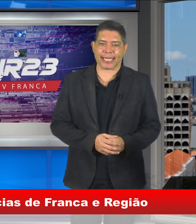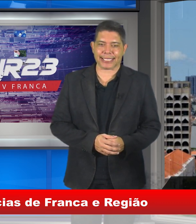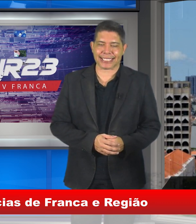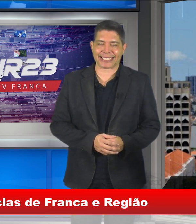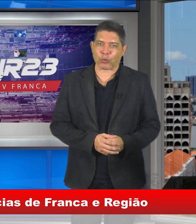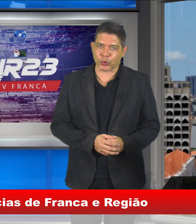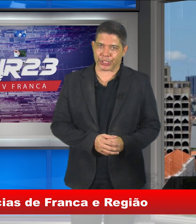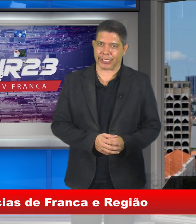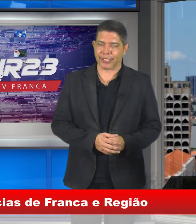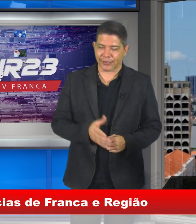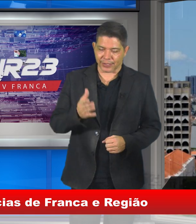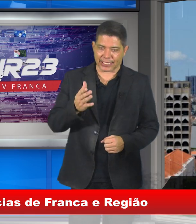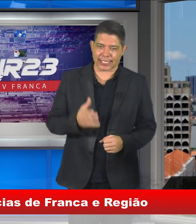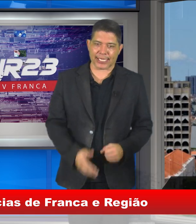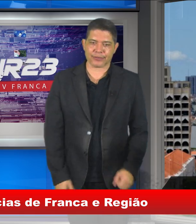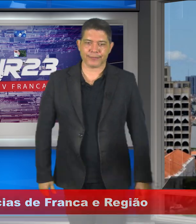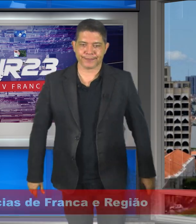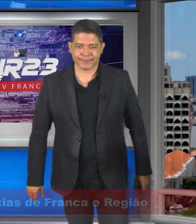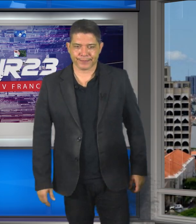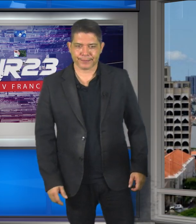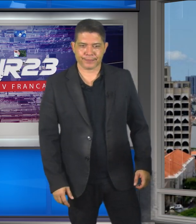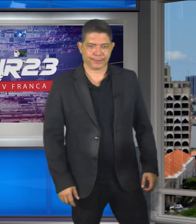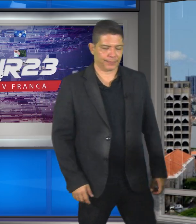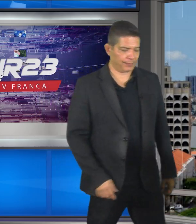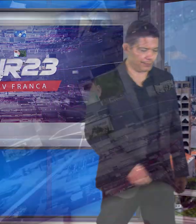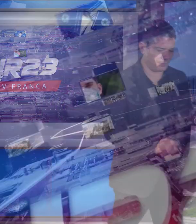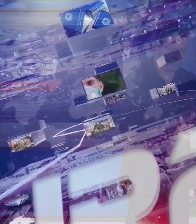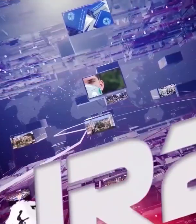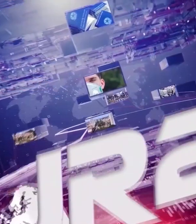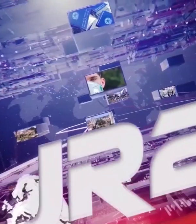informações da área da saúde. Fique ligado.